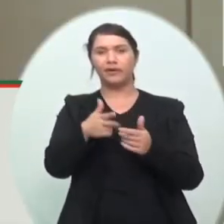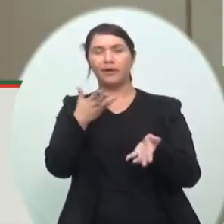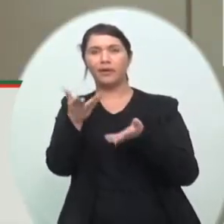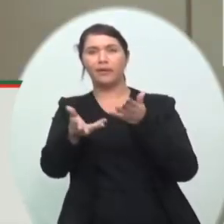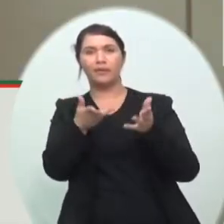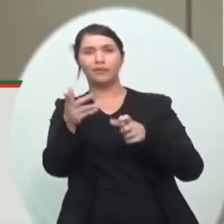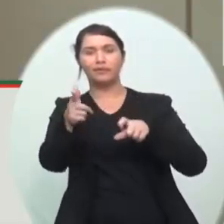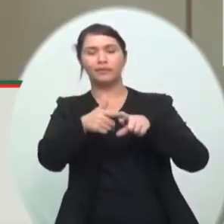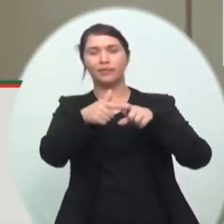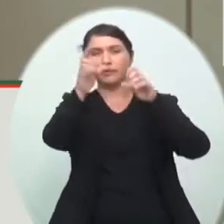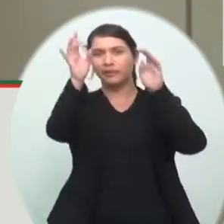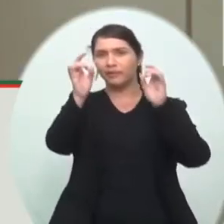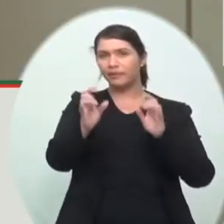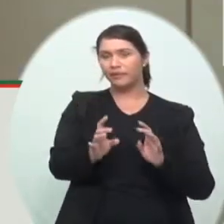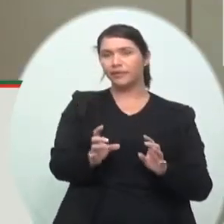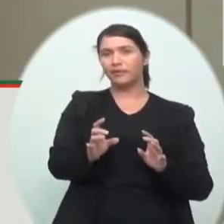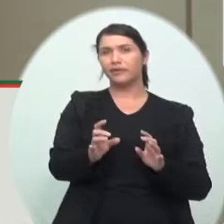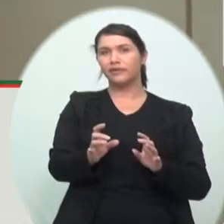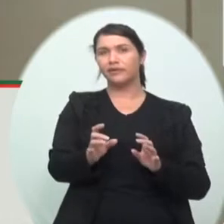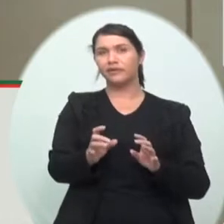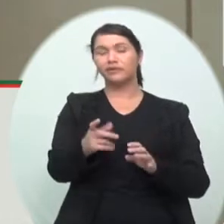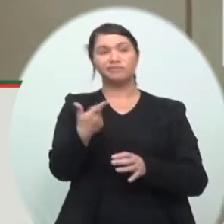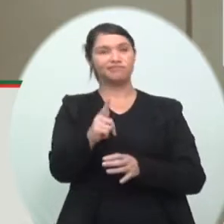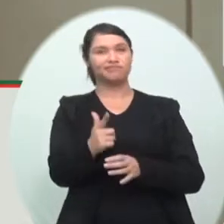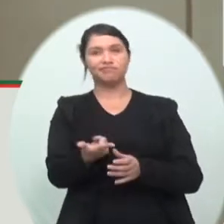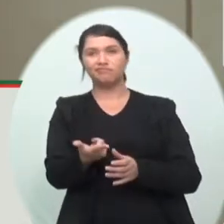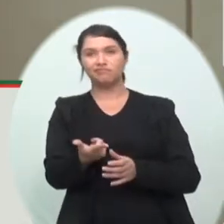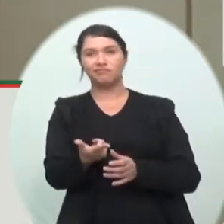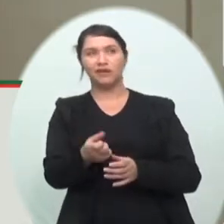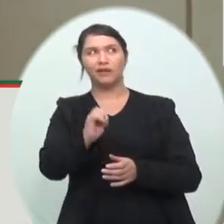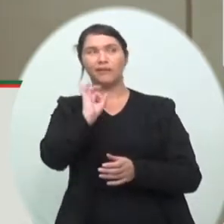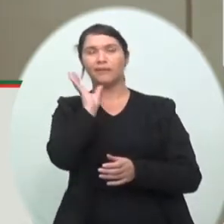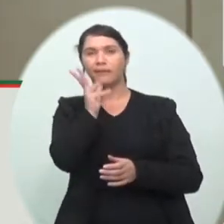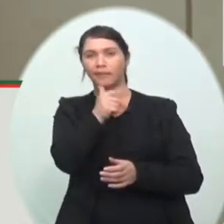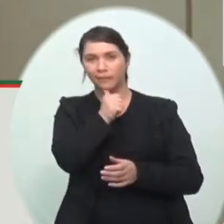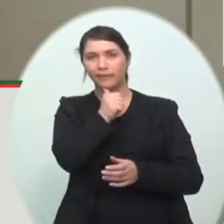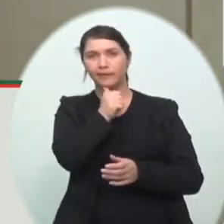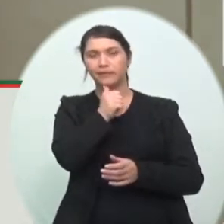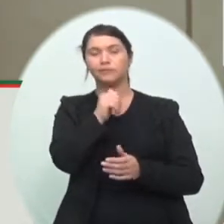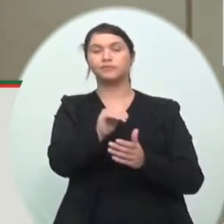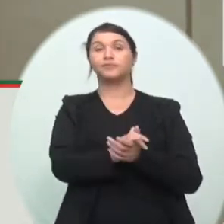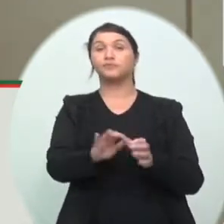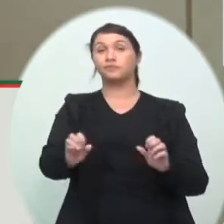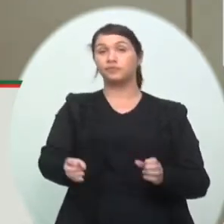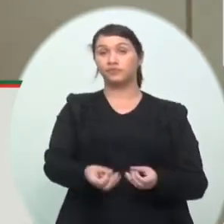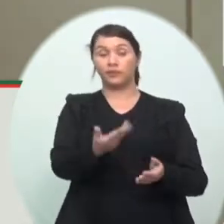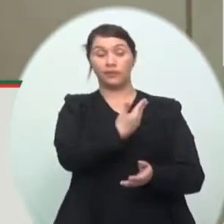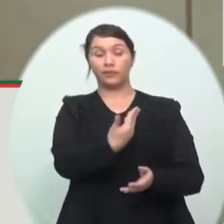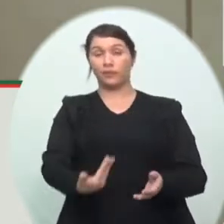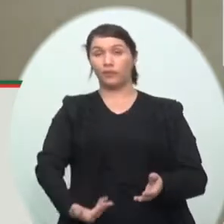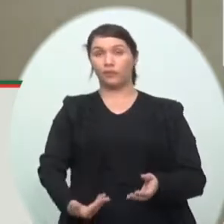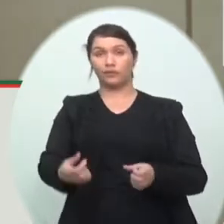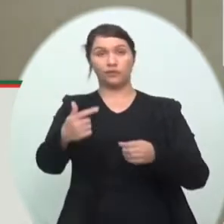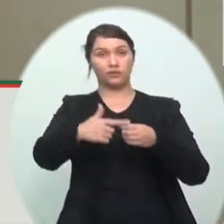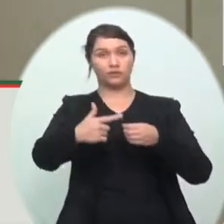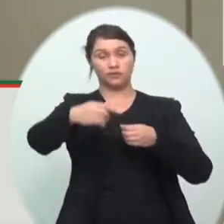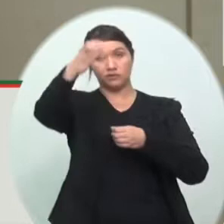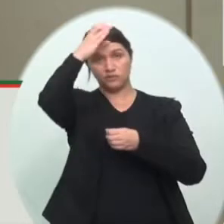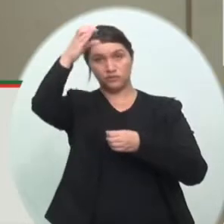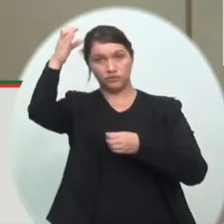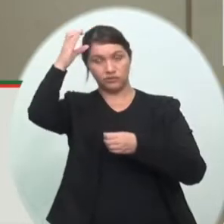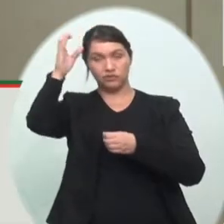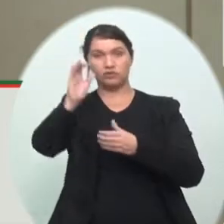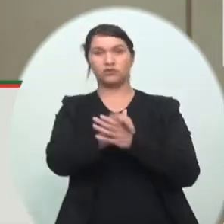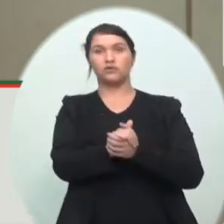também através de exames. Há poucos dias atrás, o governo municipal, pela Secretaria de Saúde, adquiriu